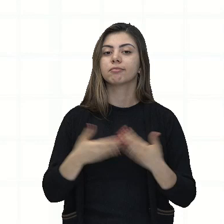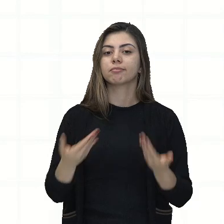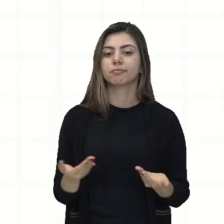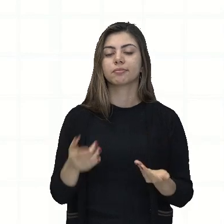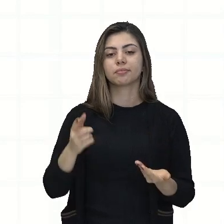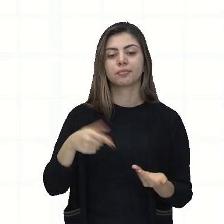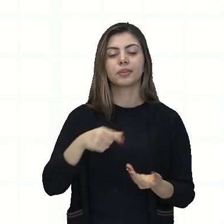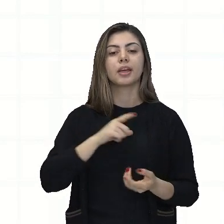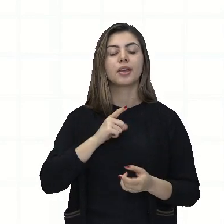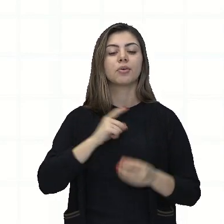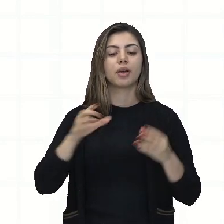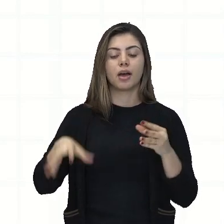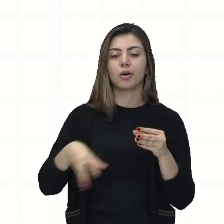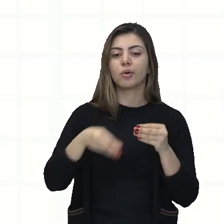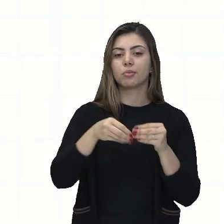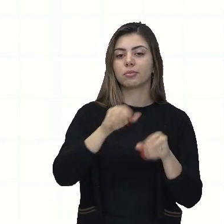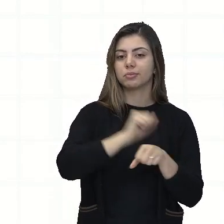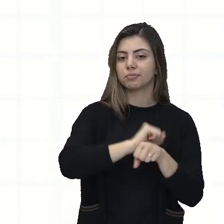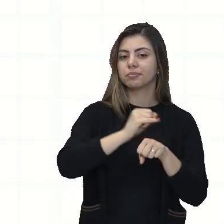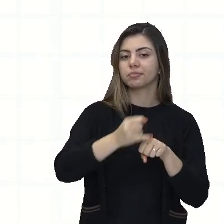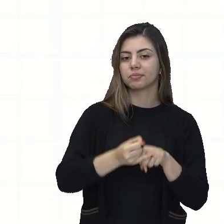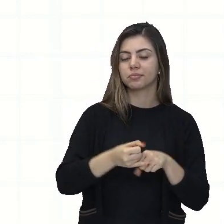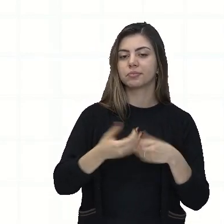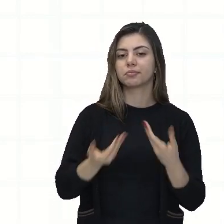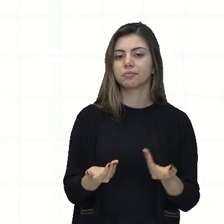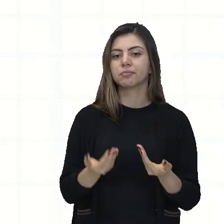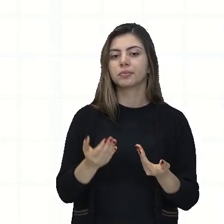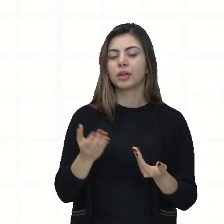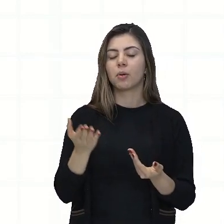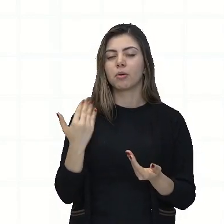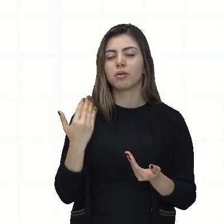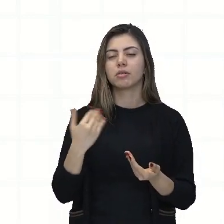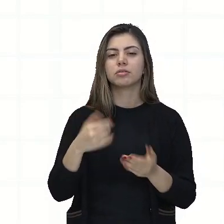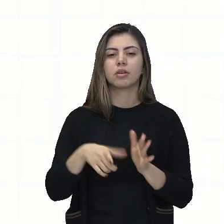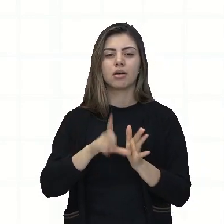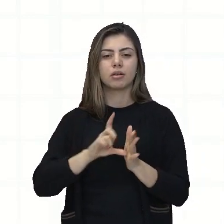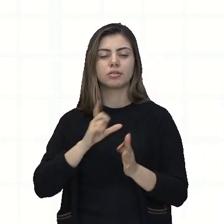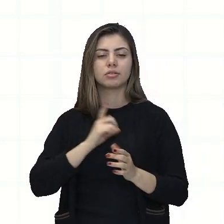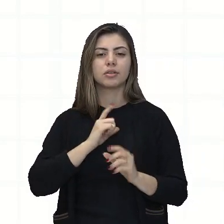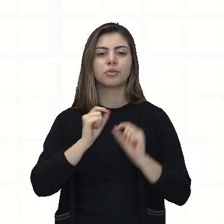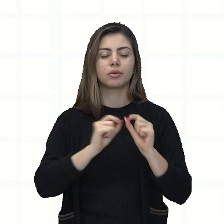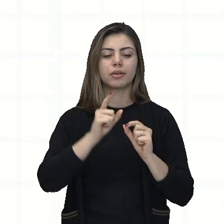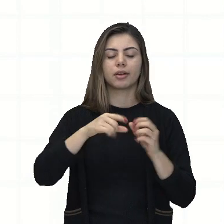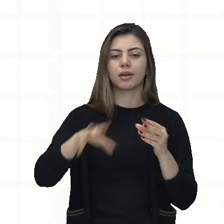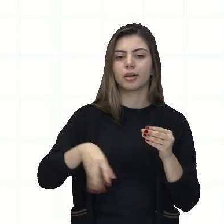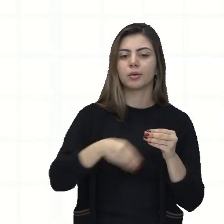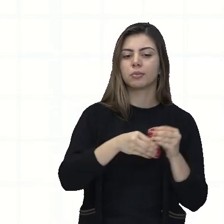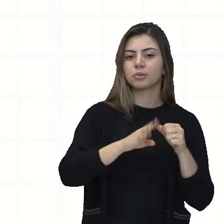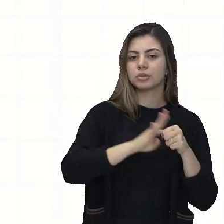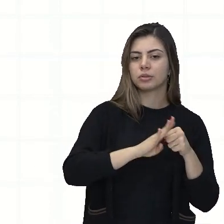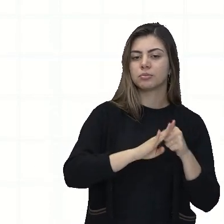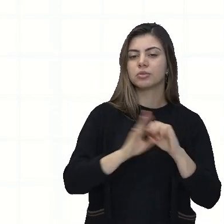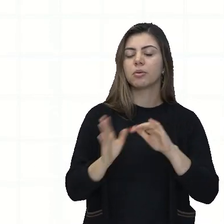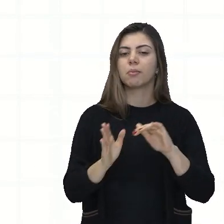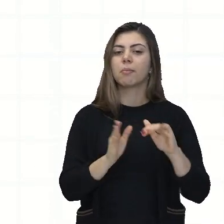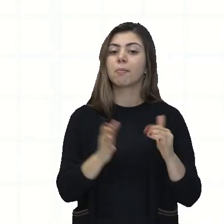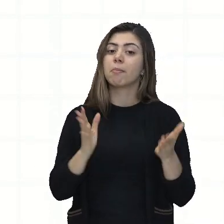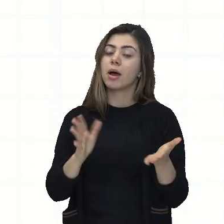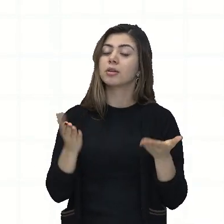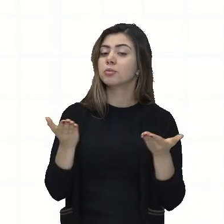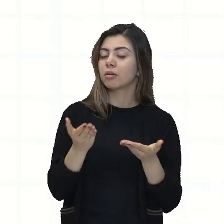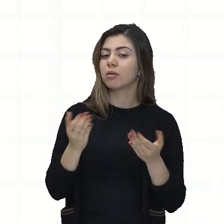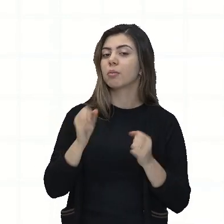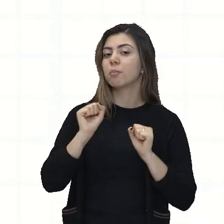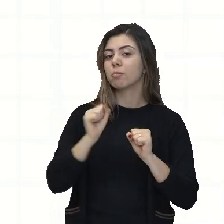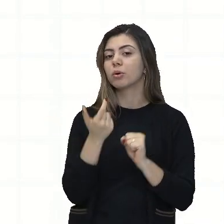está complementando o sentido de um adjetivo, no passado estava complementando o sentido de um substantivo e também pode